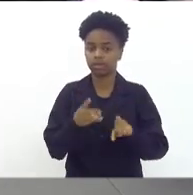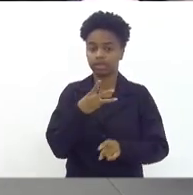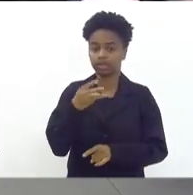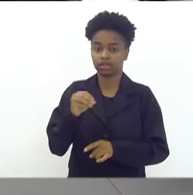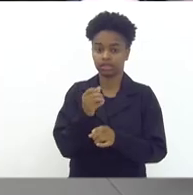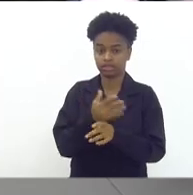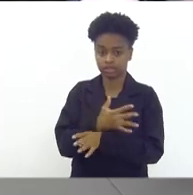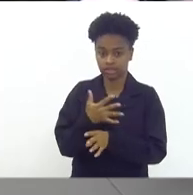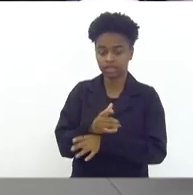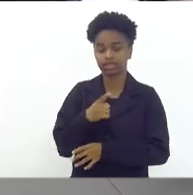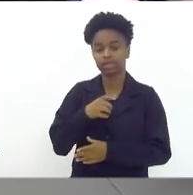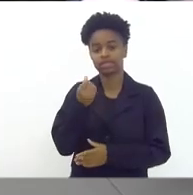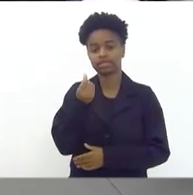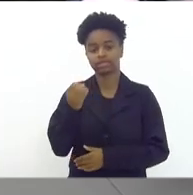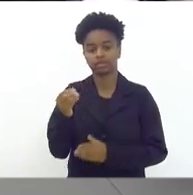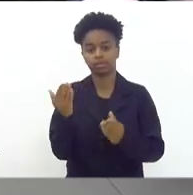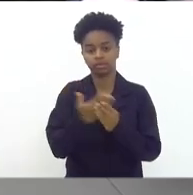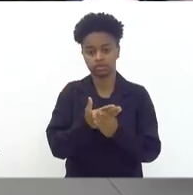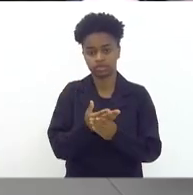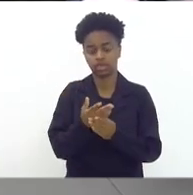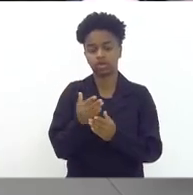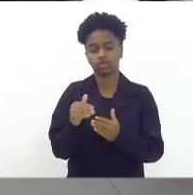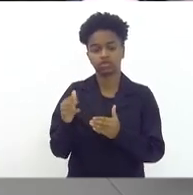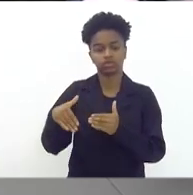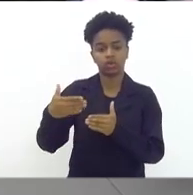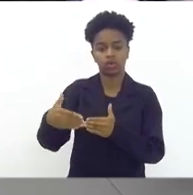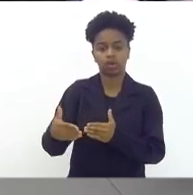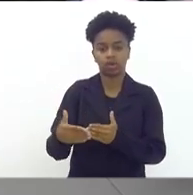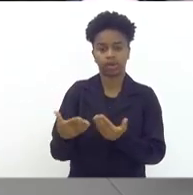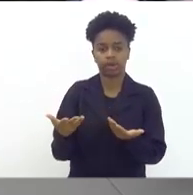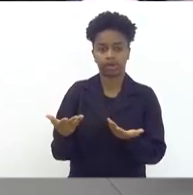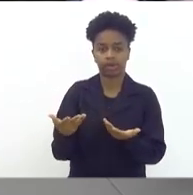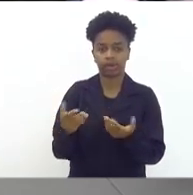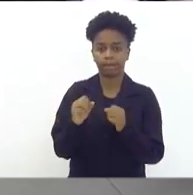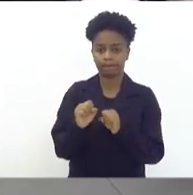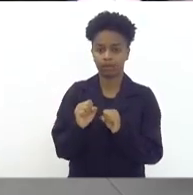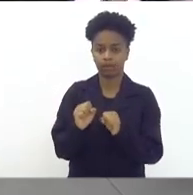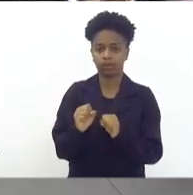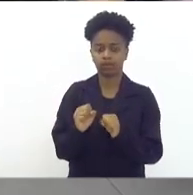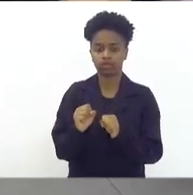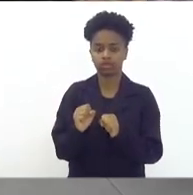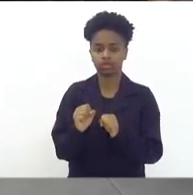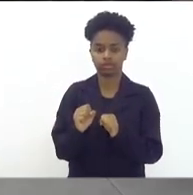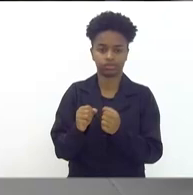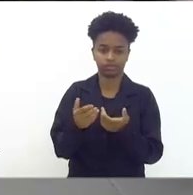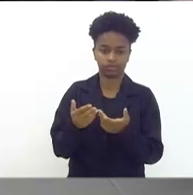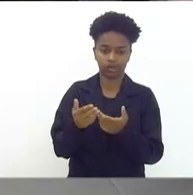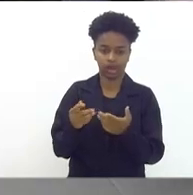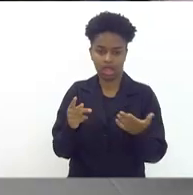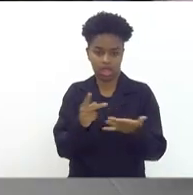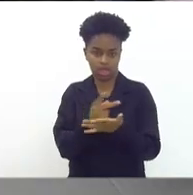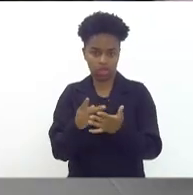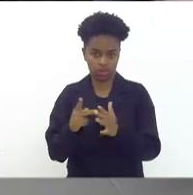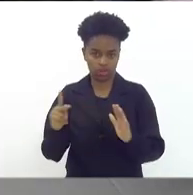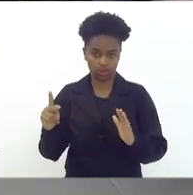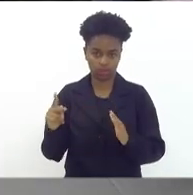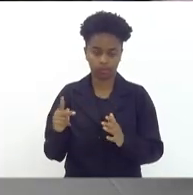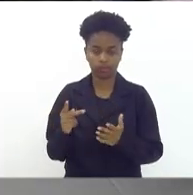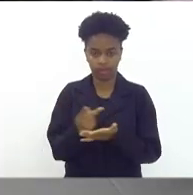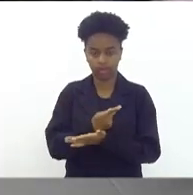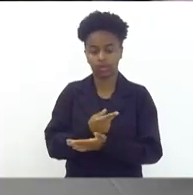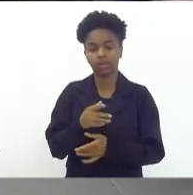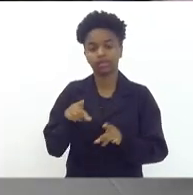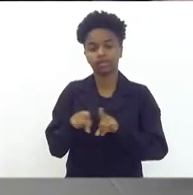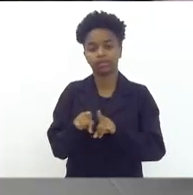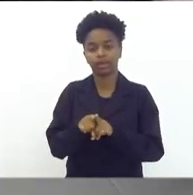são 60 processos que poderão virar algum ato de infração foram 180 fiscalizações da Câmara de